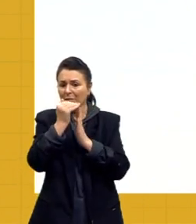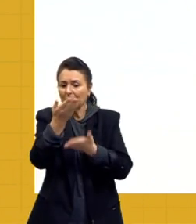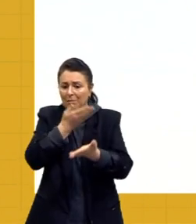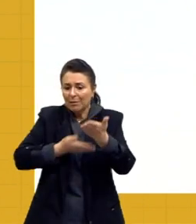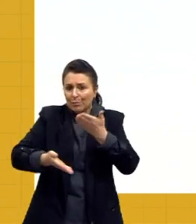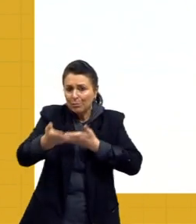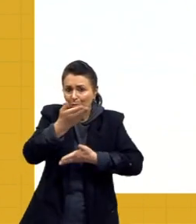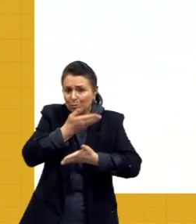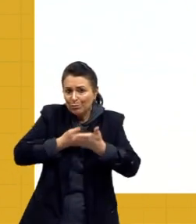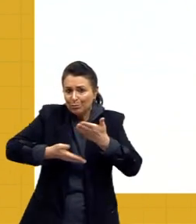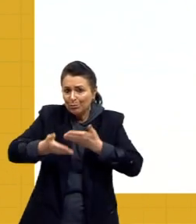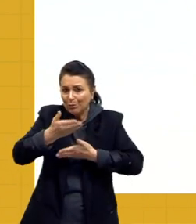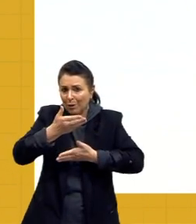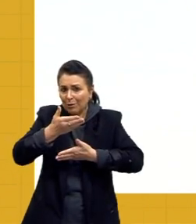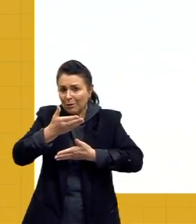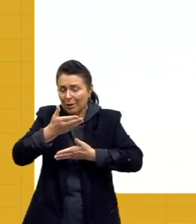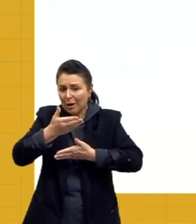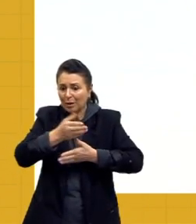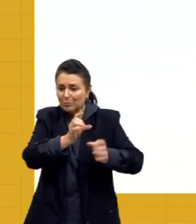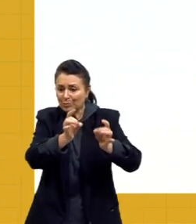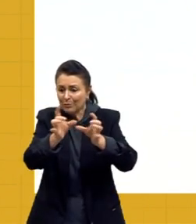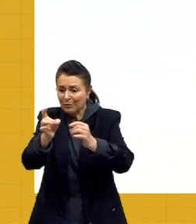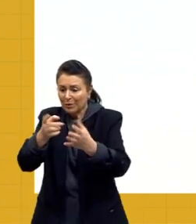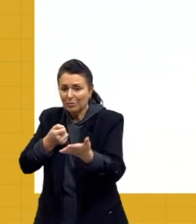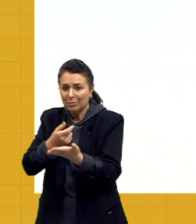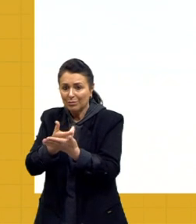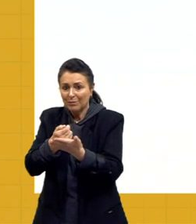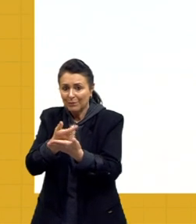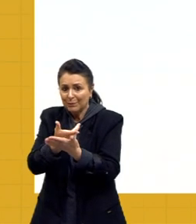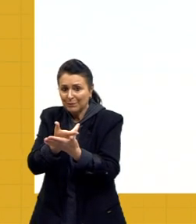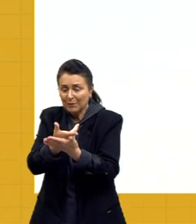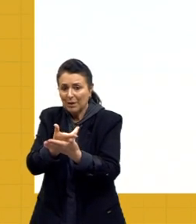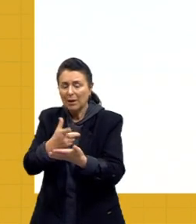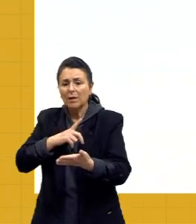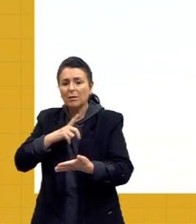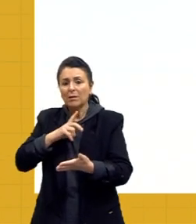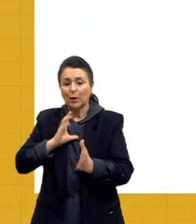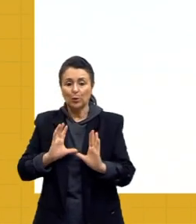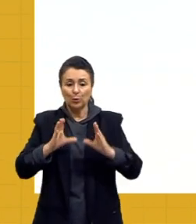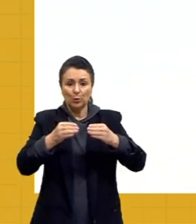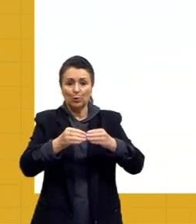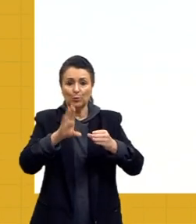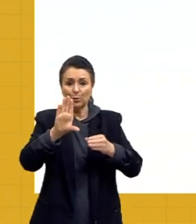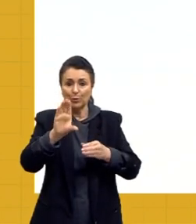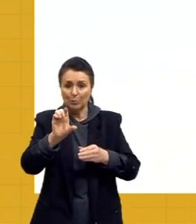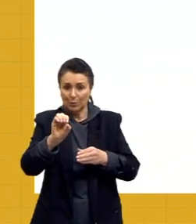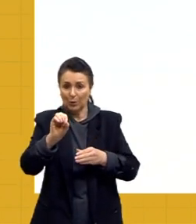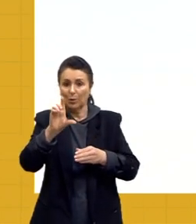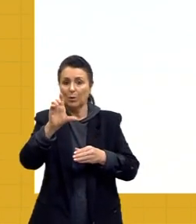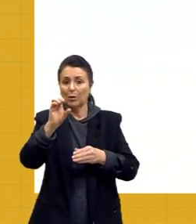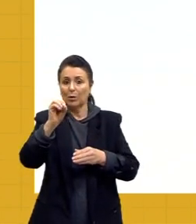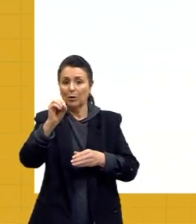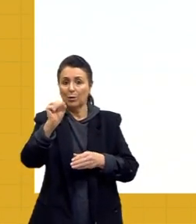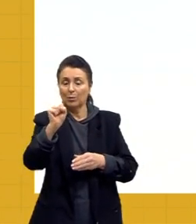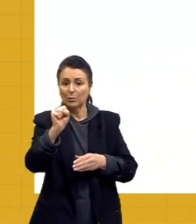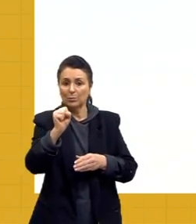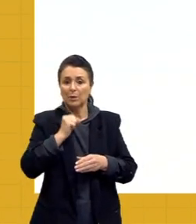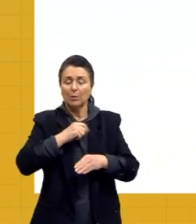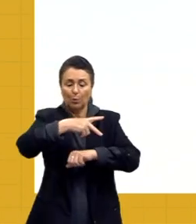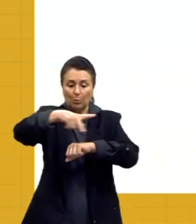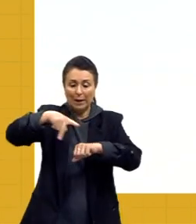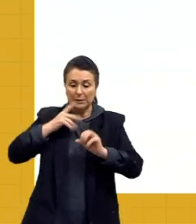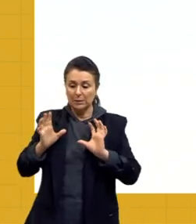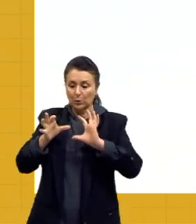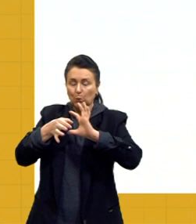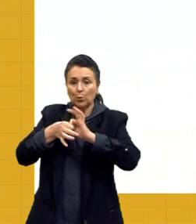regionais tá essa é a questão dos nossos blocos econômicos então nós temos países que se